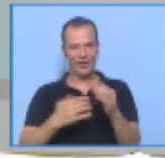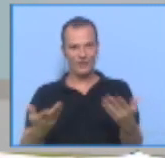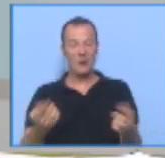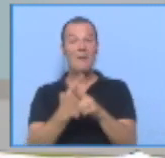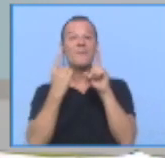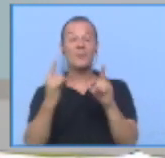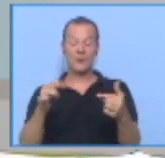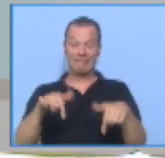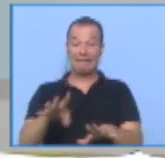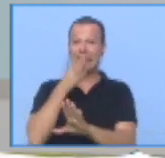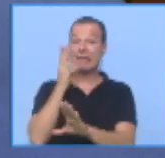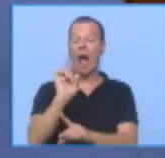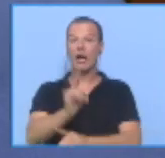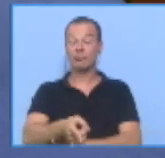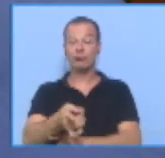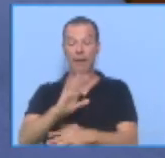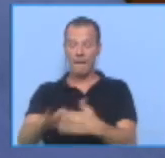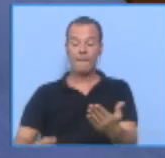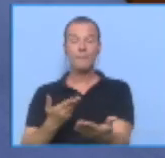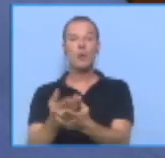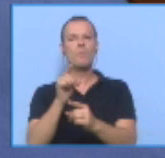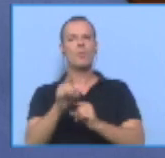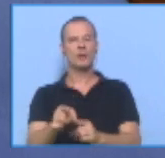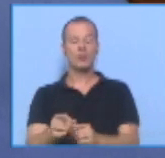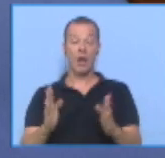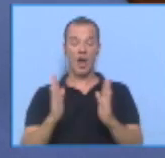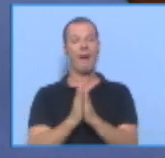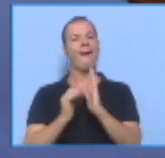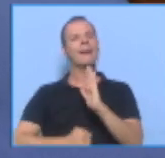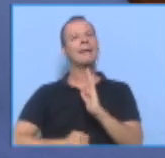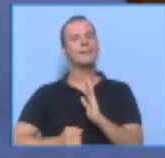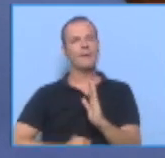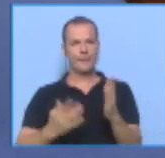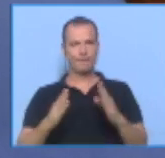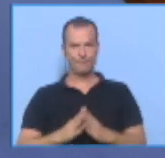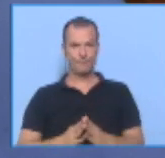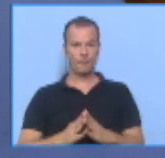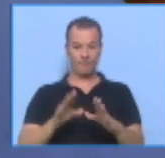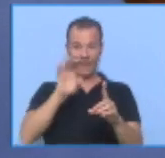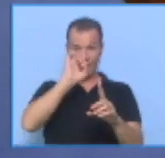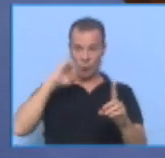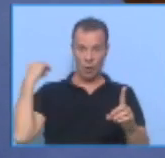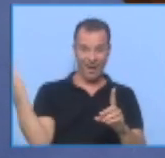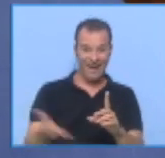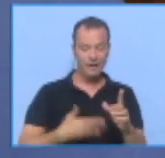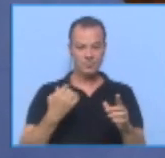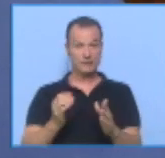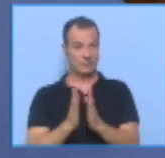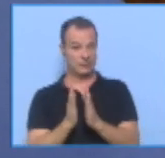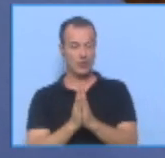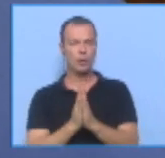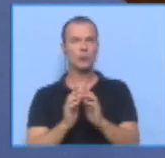aqui está a ser dito é que a proposta cristã, a proposta do reino de Deus, não é uma proposta